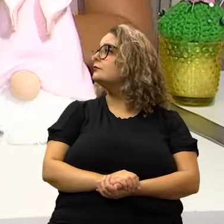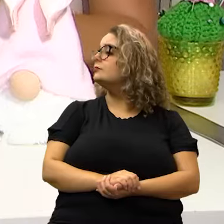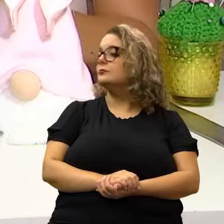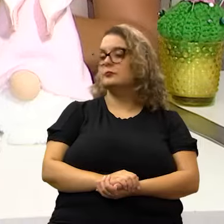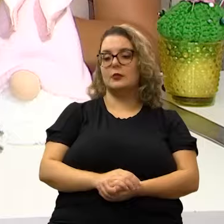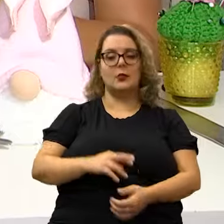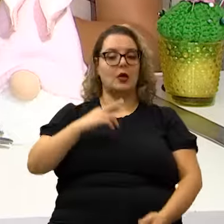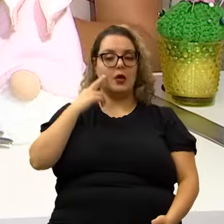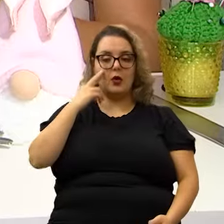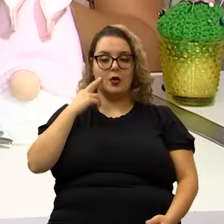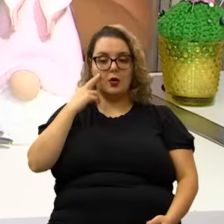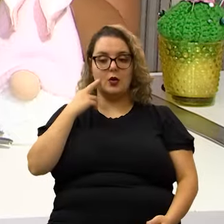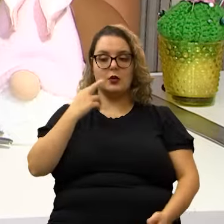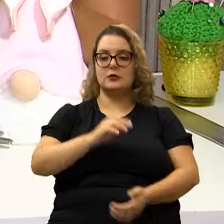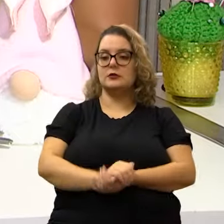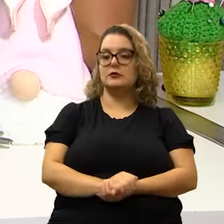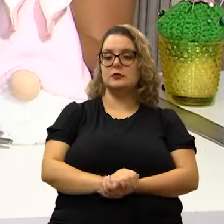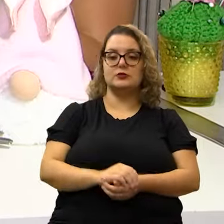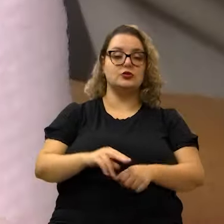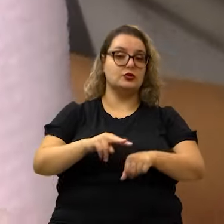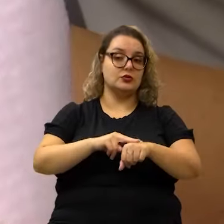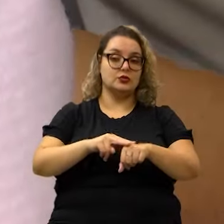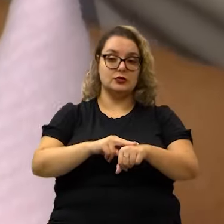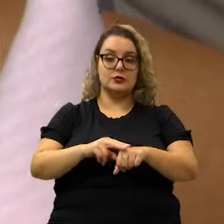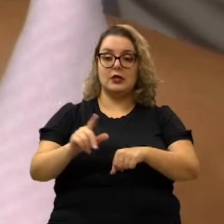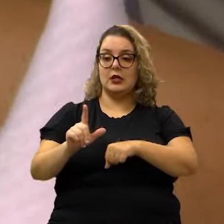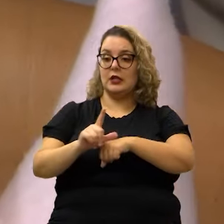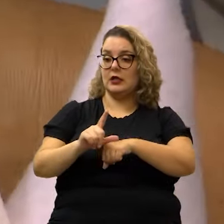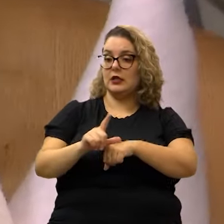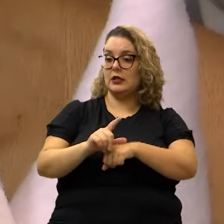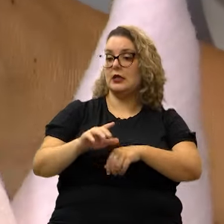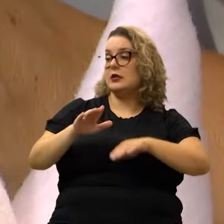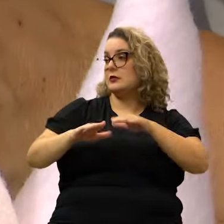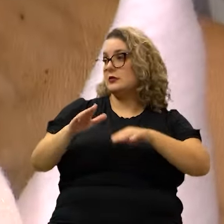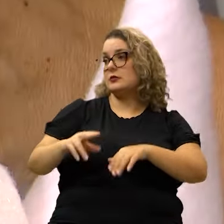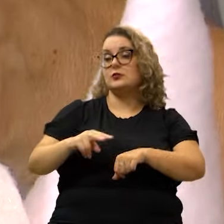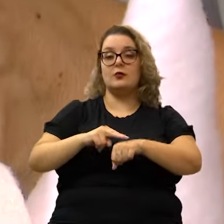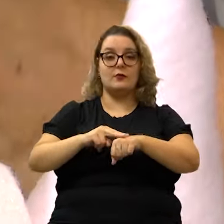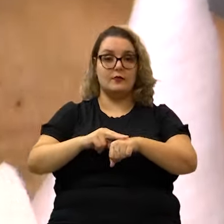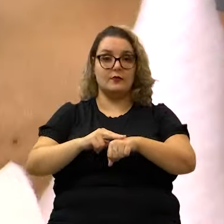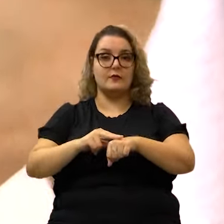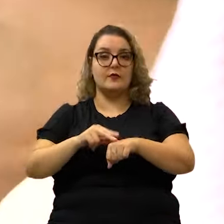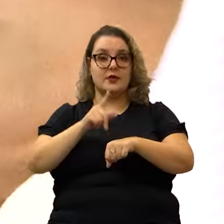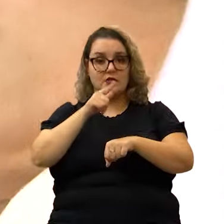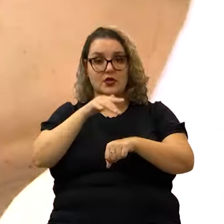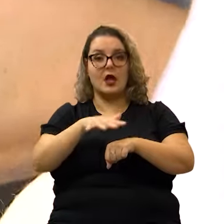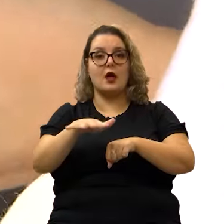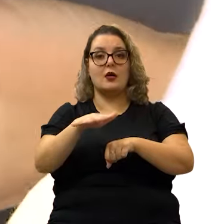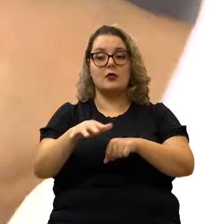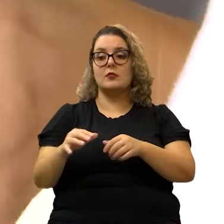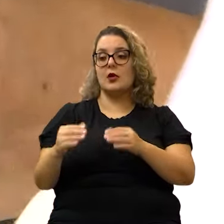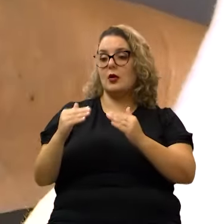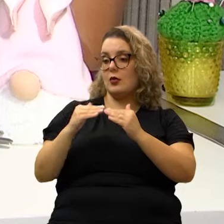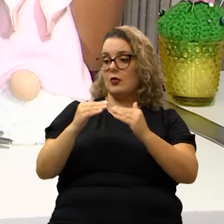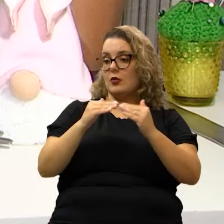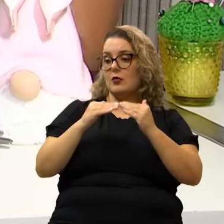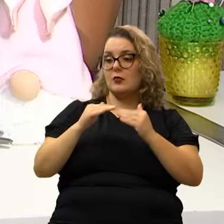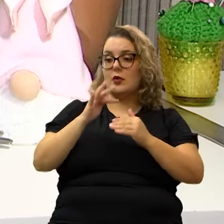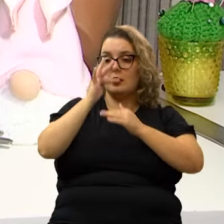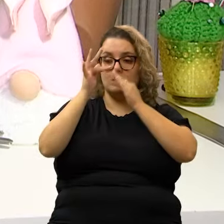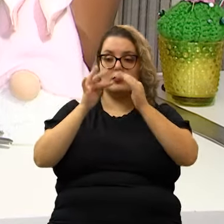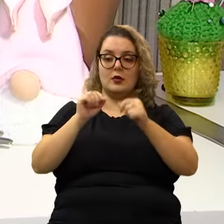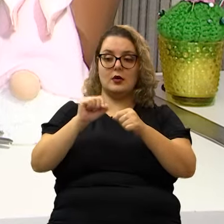Rosa, aqui a gente tem rosa, tem verde, lilás. Pode usar às vezes até o verde água também para combinar com as florzinhas. Faço